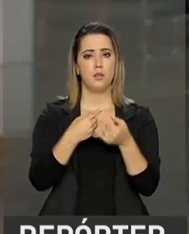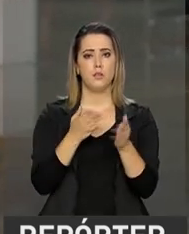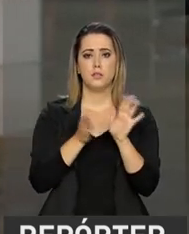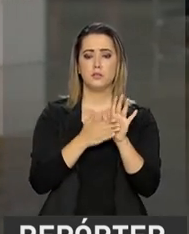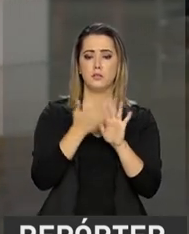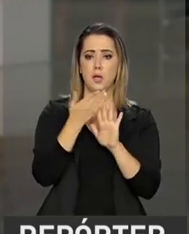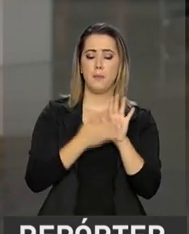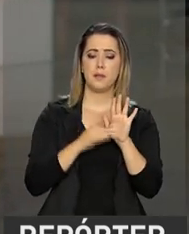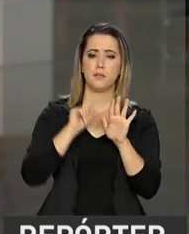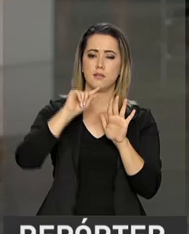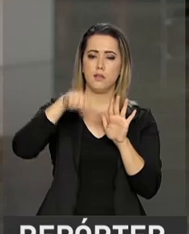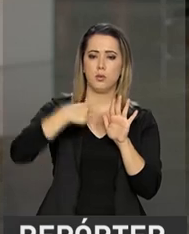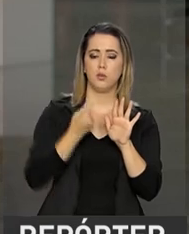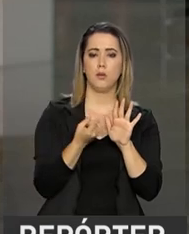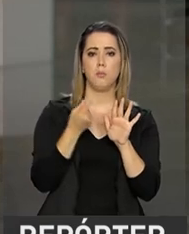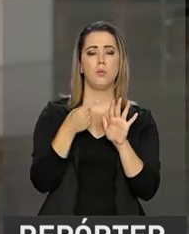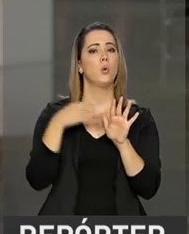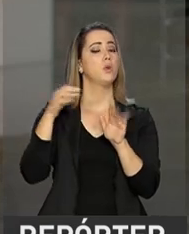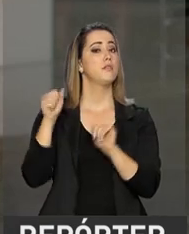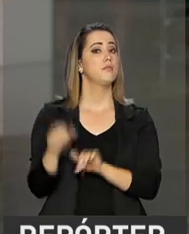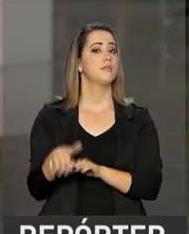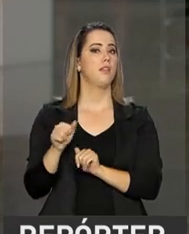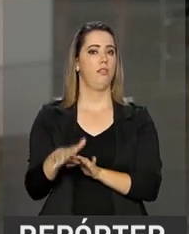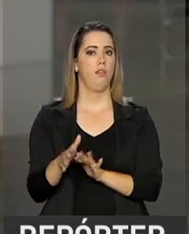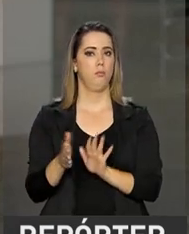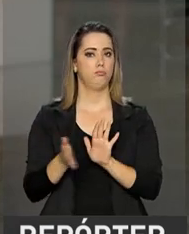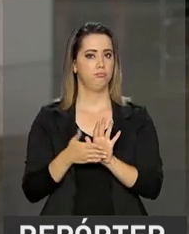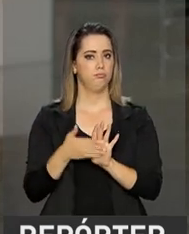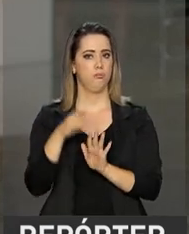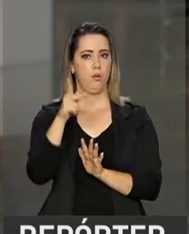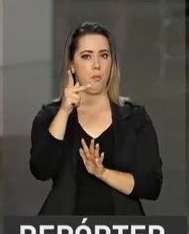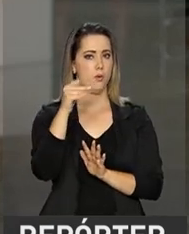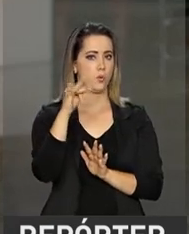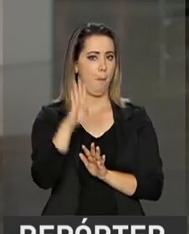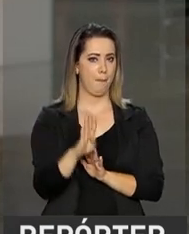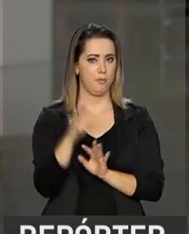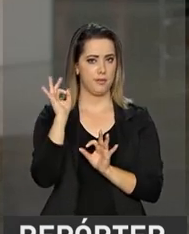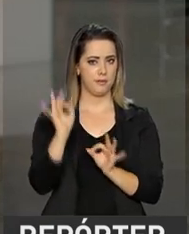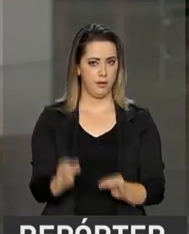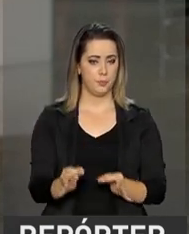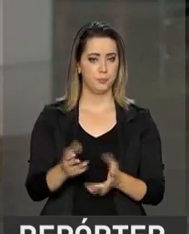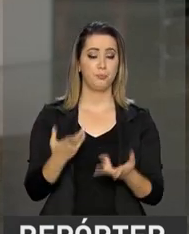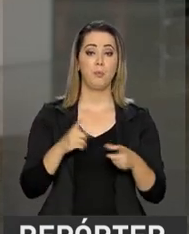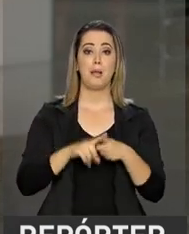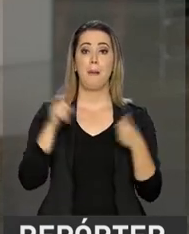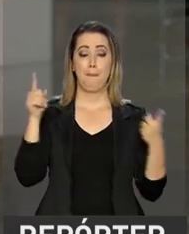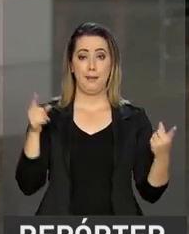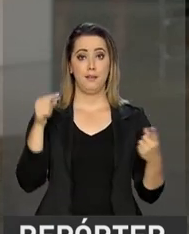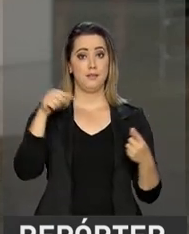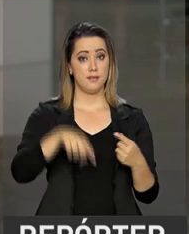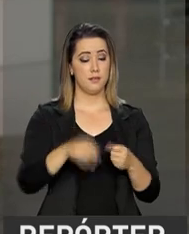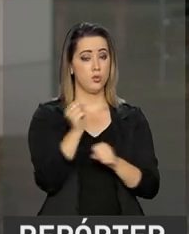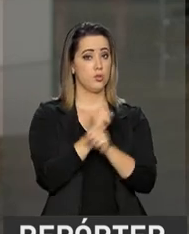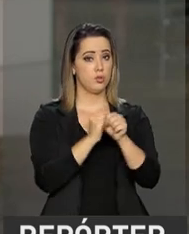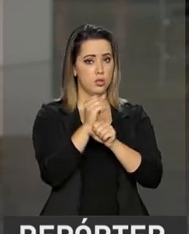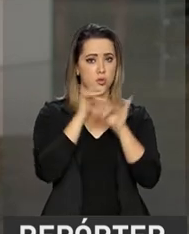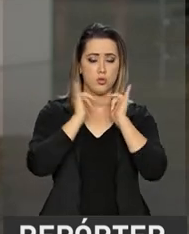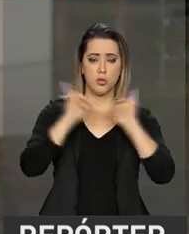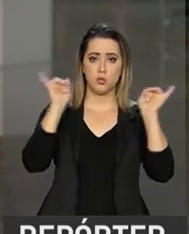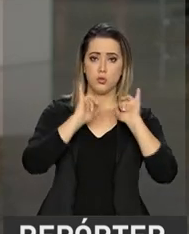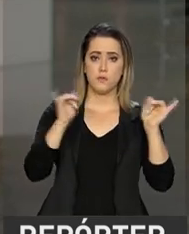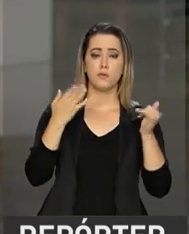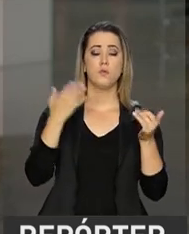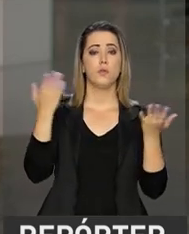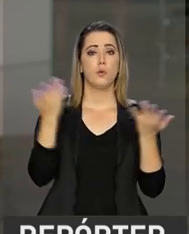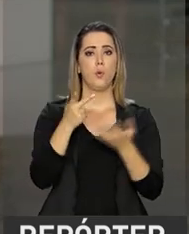apresentado à sociedade em setembro agora em relação ao primeiro trimestre deste ano e desde já divulgou o